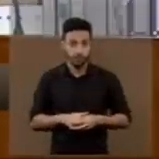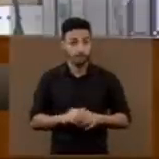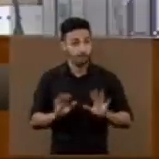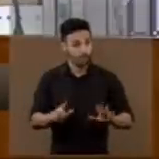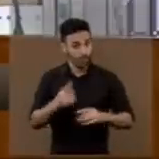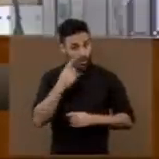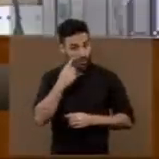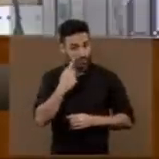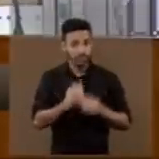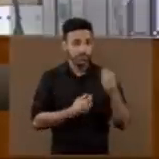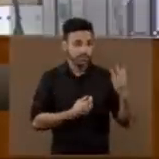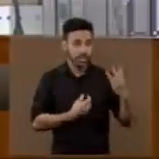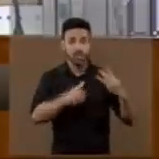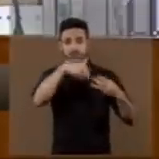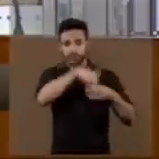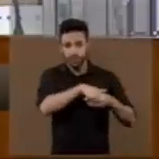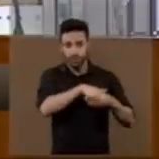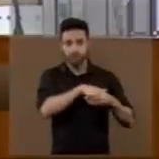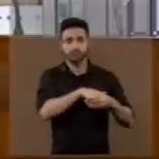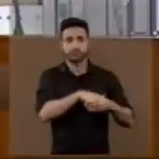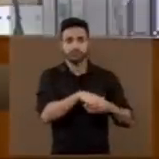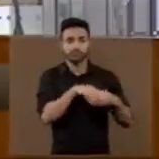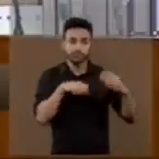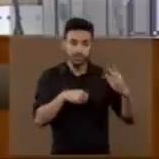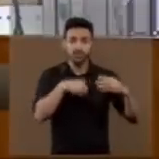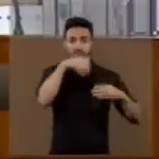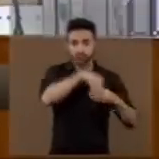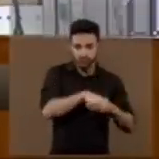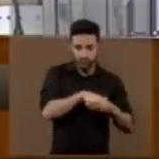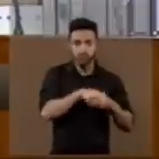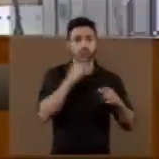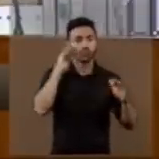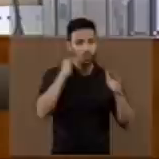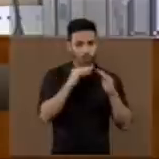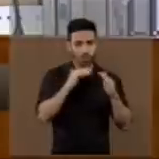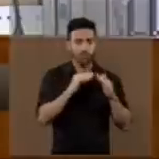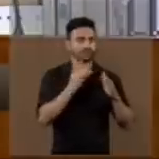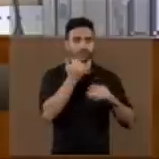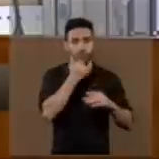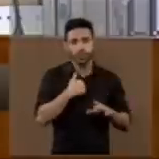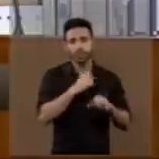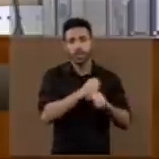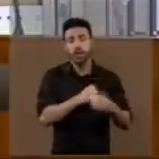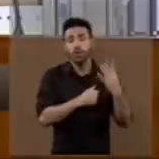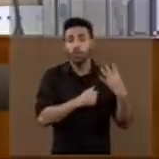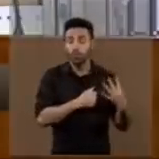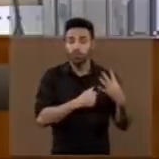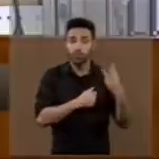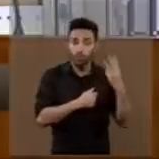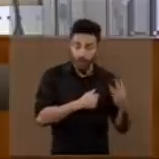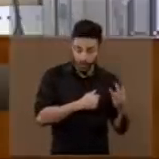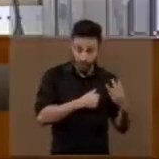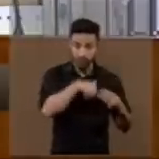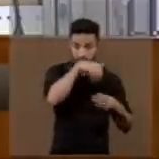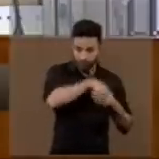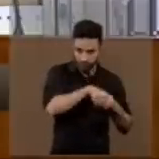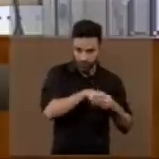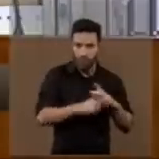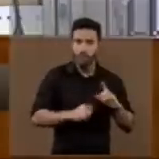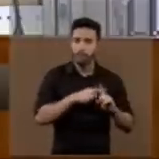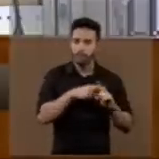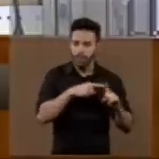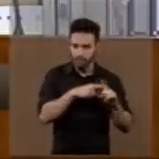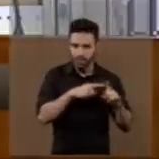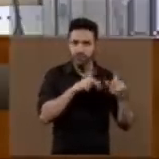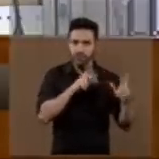3 votos pela parcial, 4 votos. 3 votos pela parcial procedência nos termos do voto